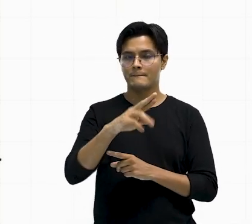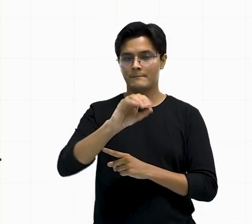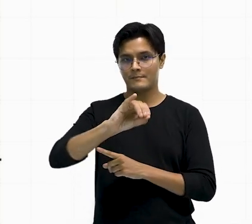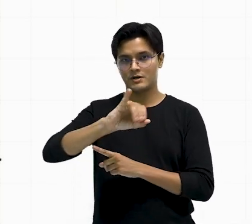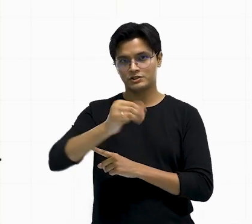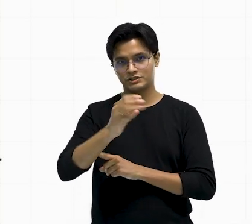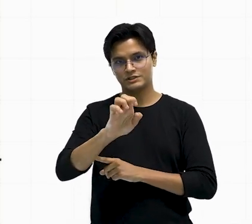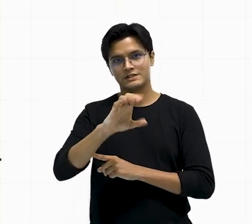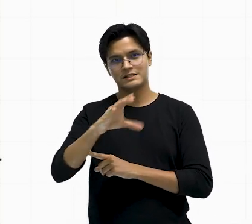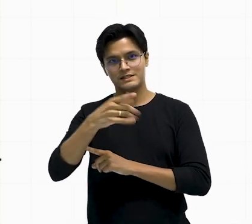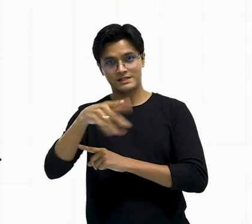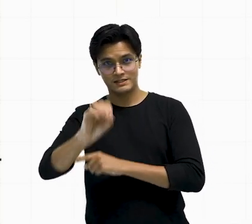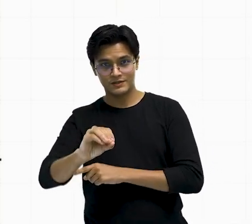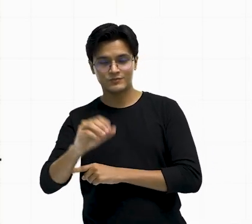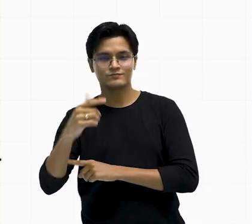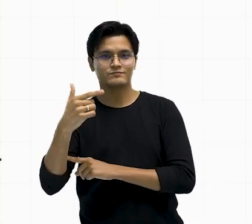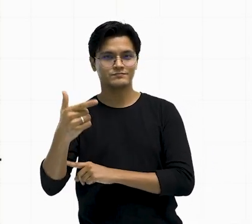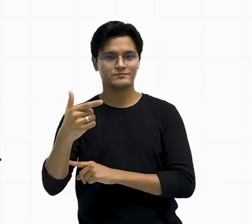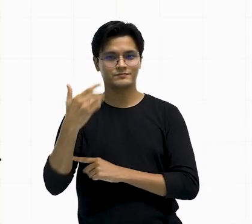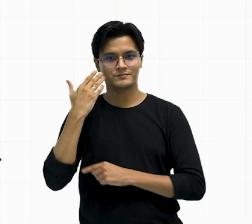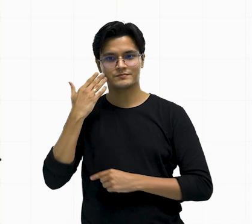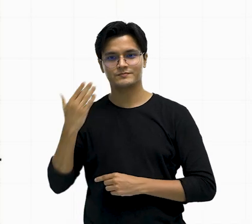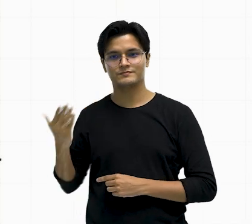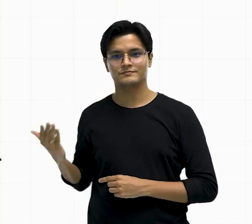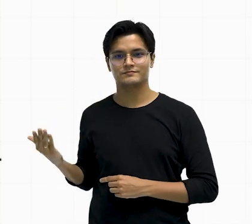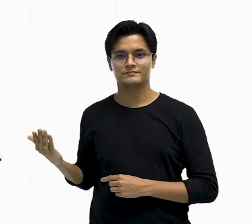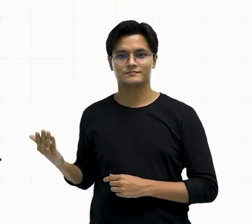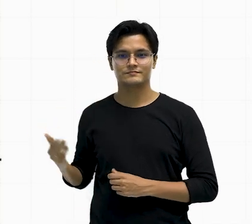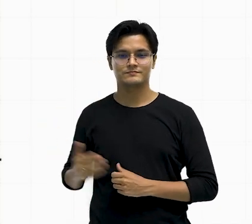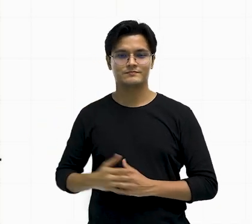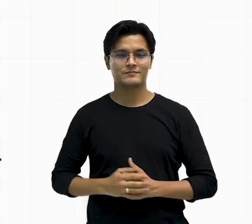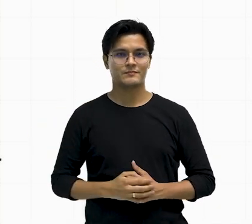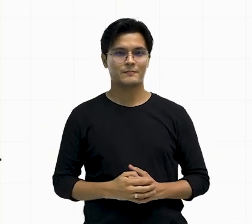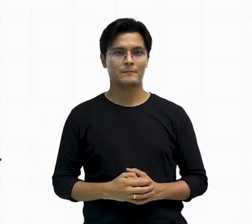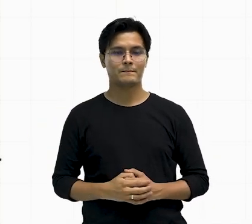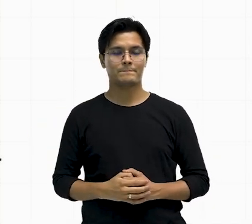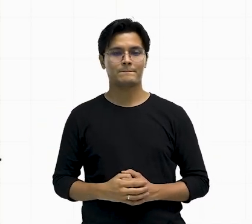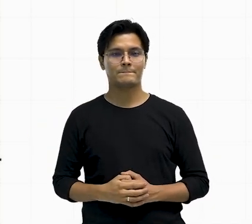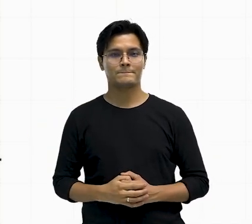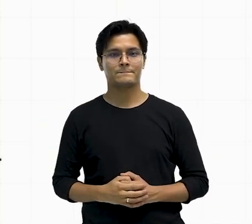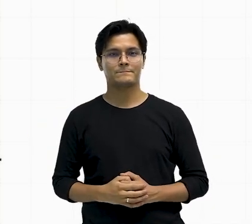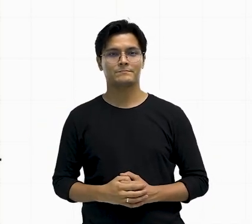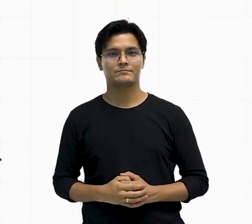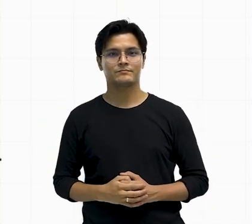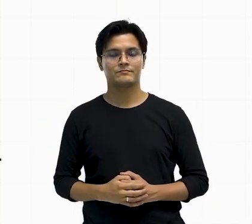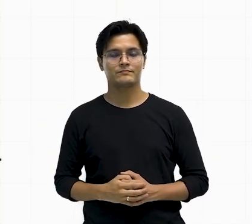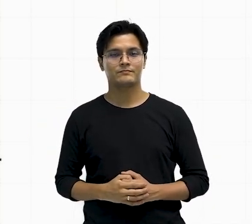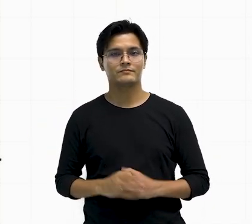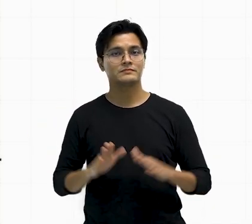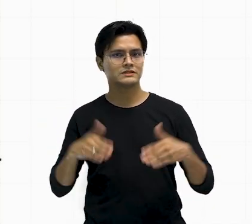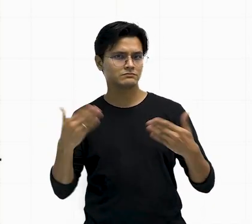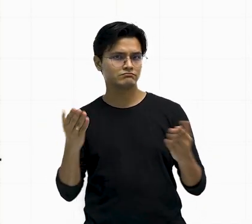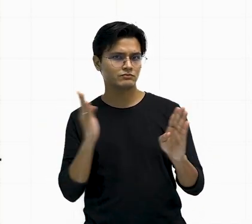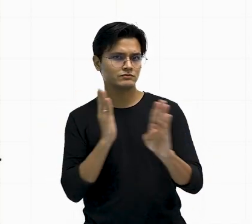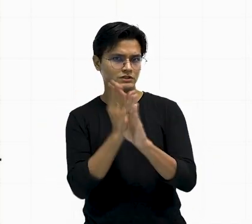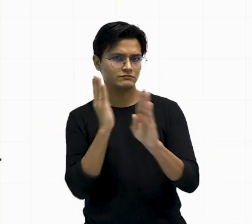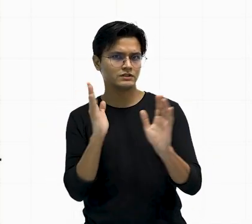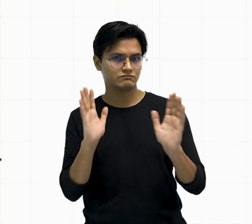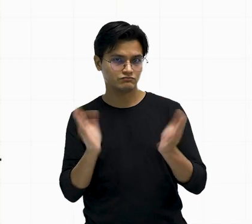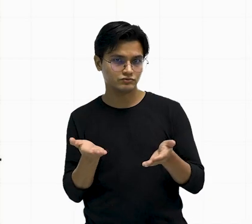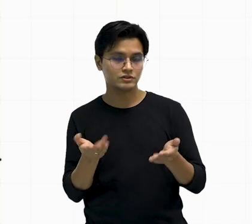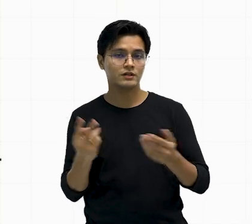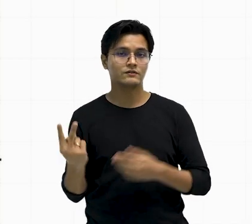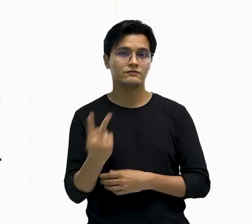ok? Então, nós temos aí projeção 1 e projeção 2. Beleza, então nós identificamos aí